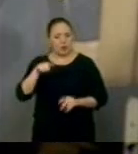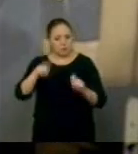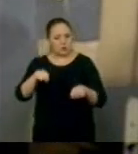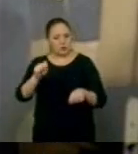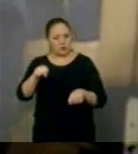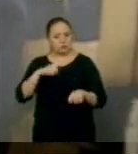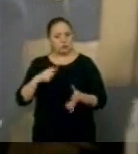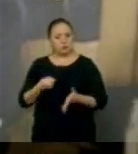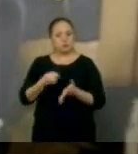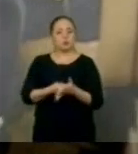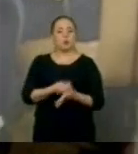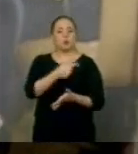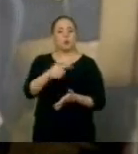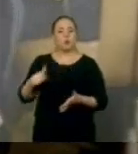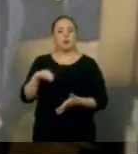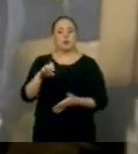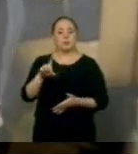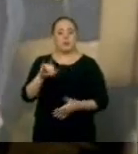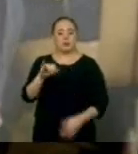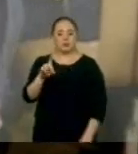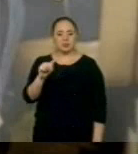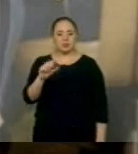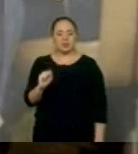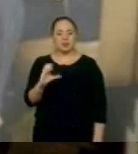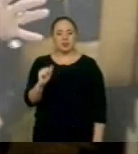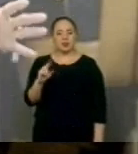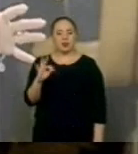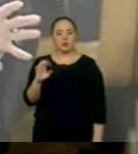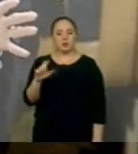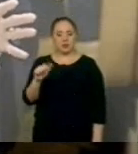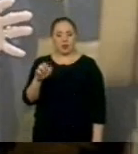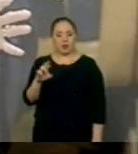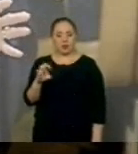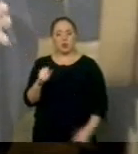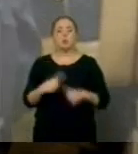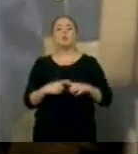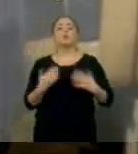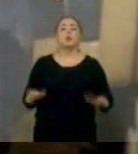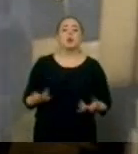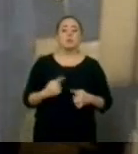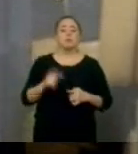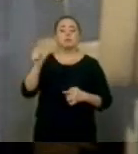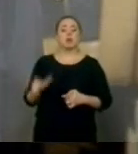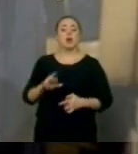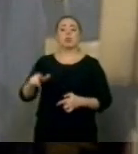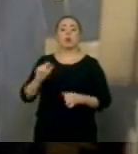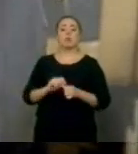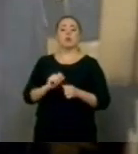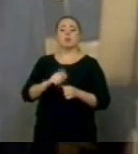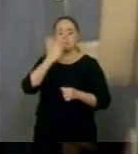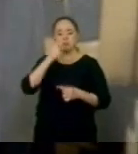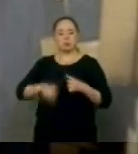a imposição de outras medidas cautelares. Por quê? Porque o legislador constituinte não fez uma